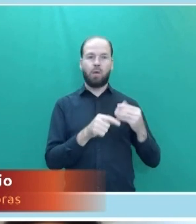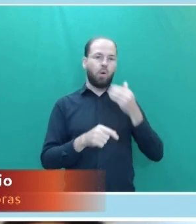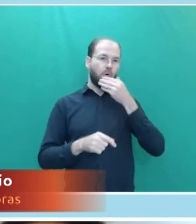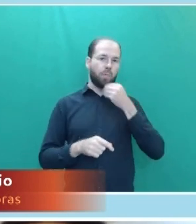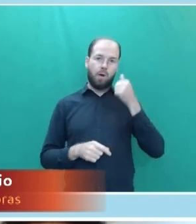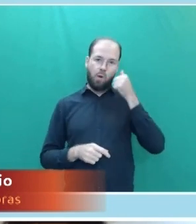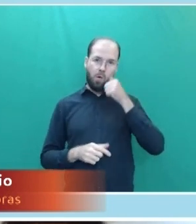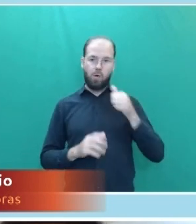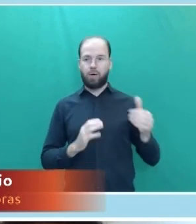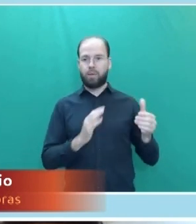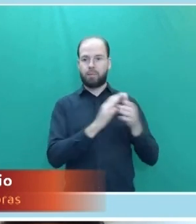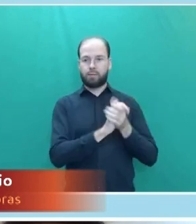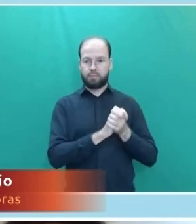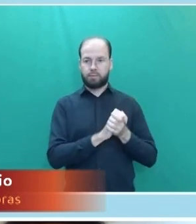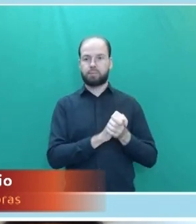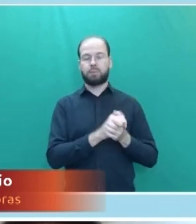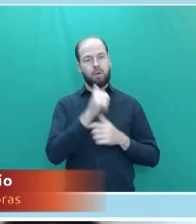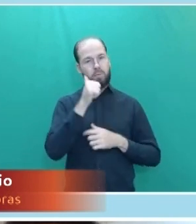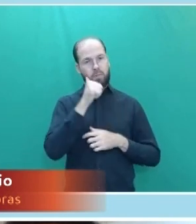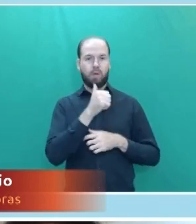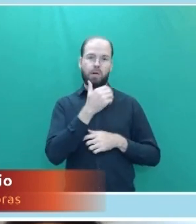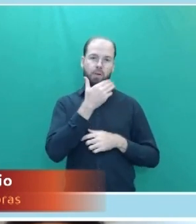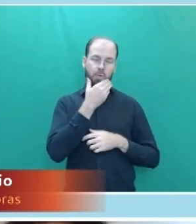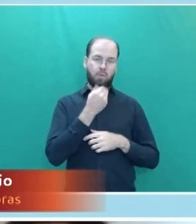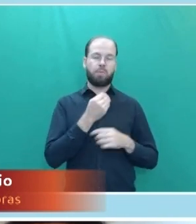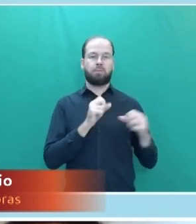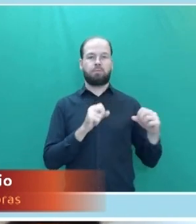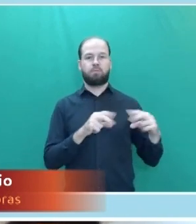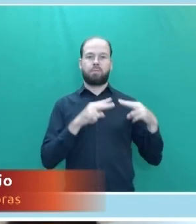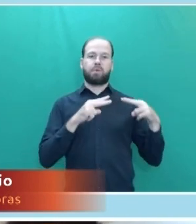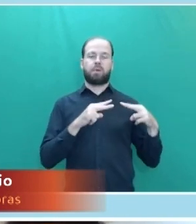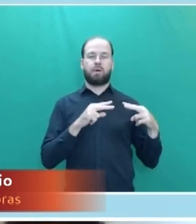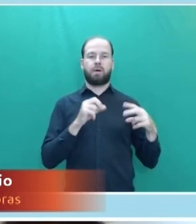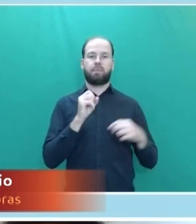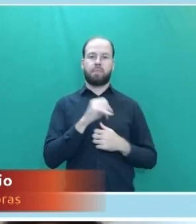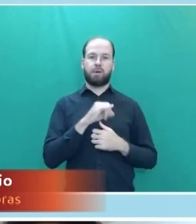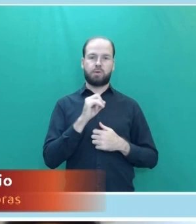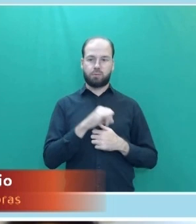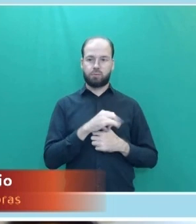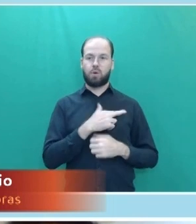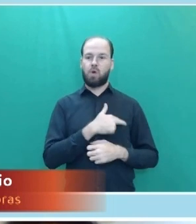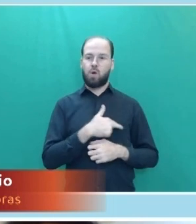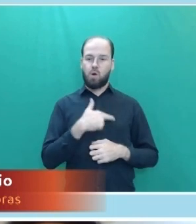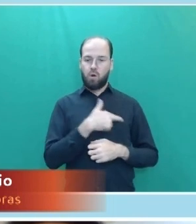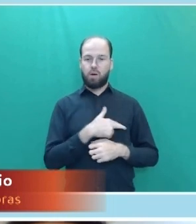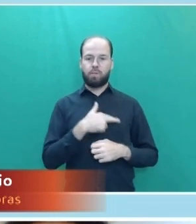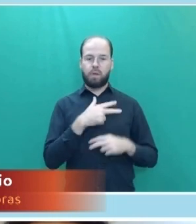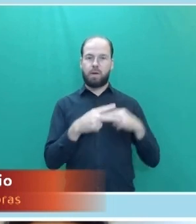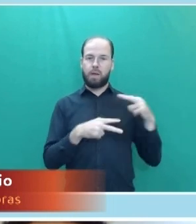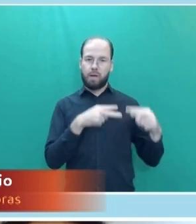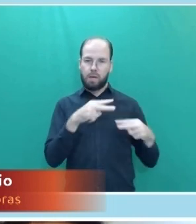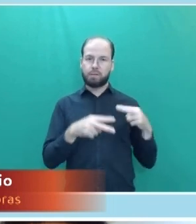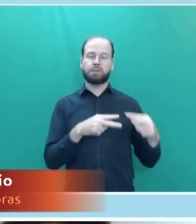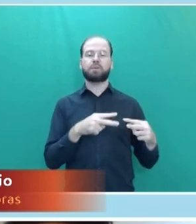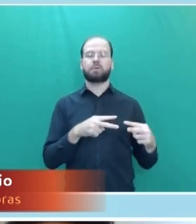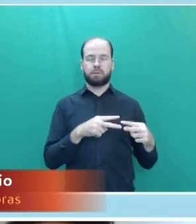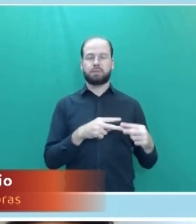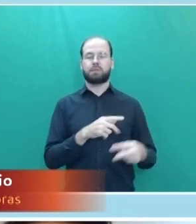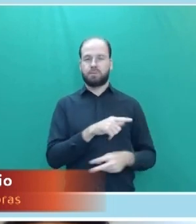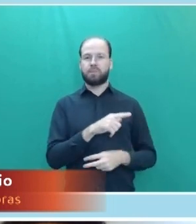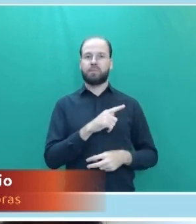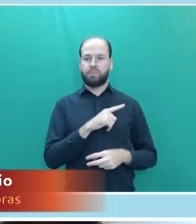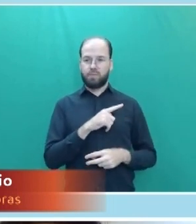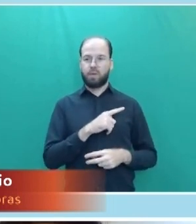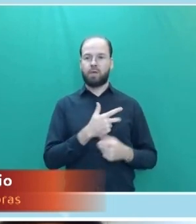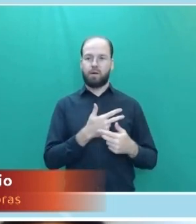o homem e a mulher, a mocinho e o mocinho que se apaixonam, que vão vivendo aquele romance, aquela história, e você tem esses alívios cômicos,